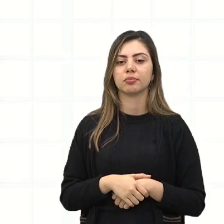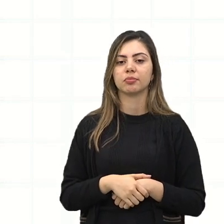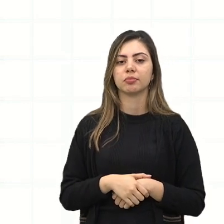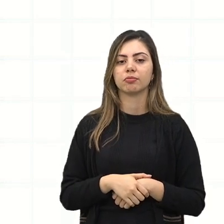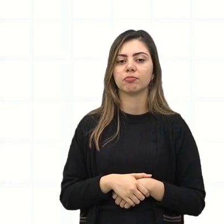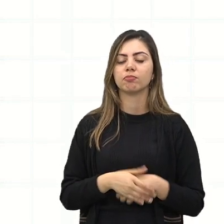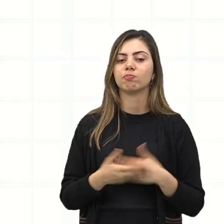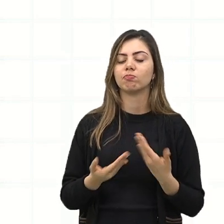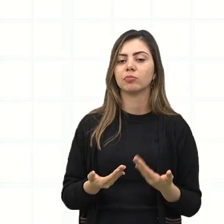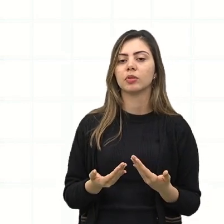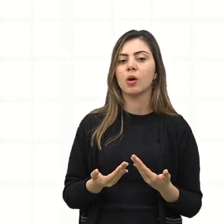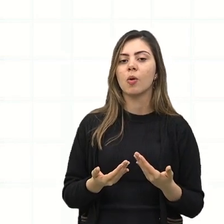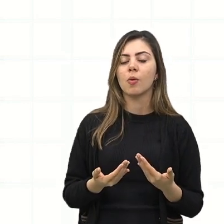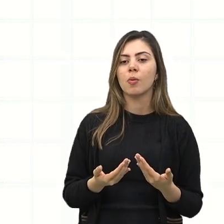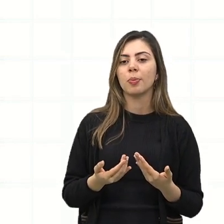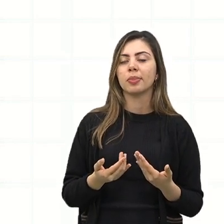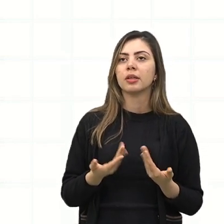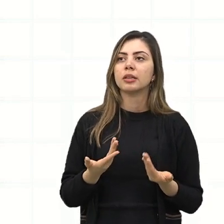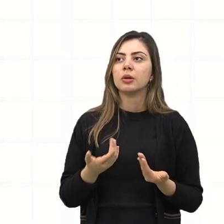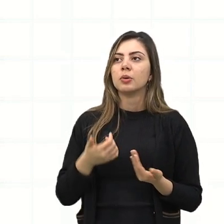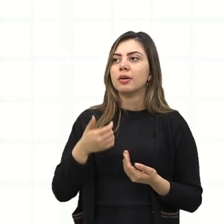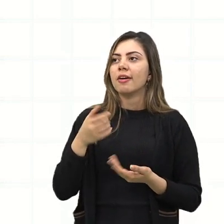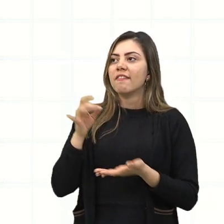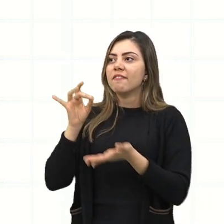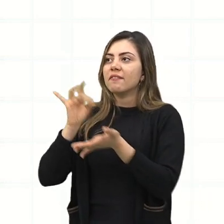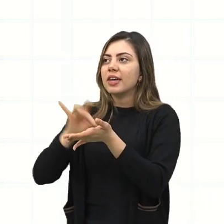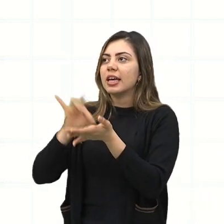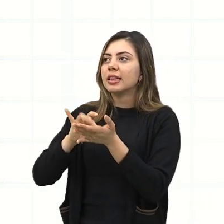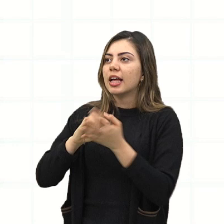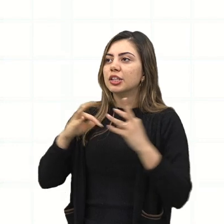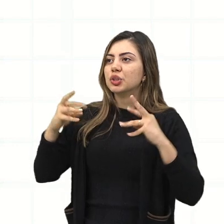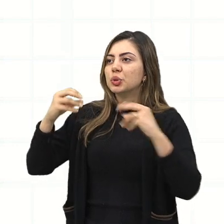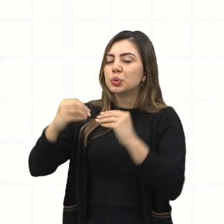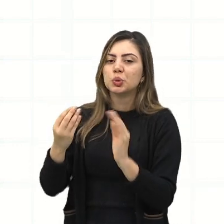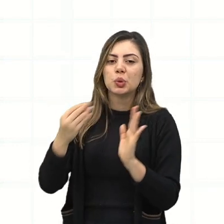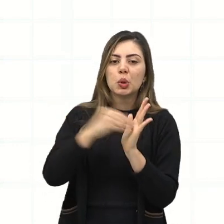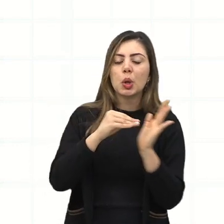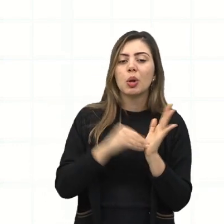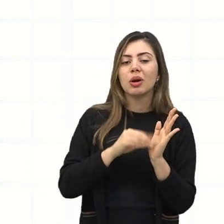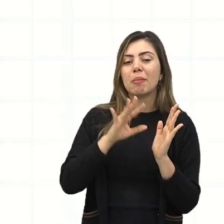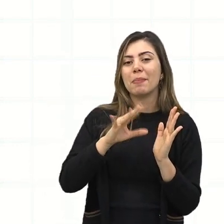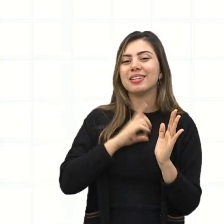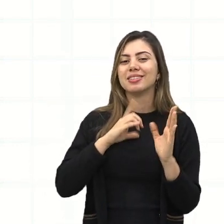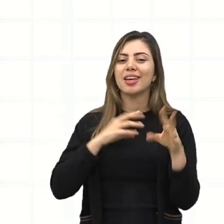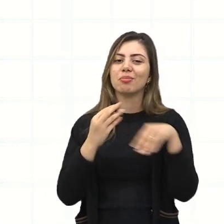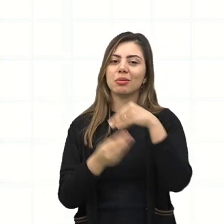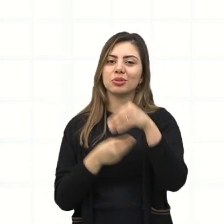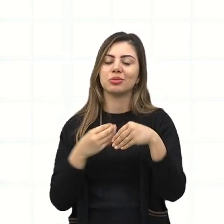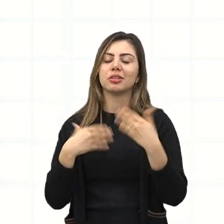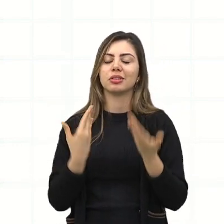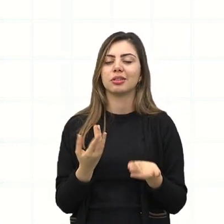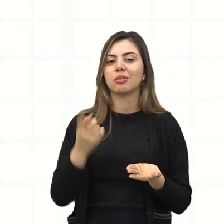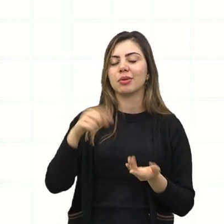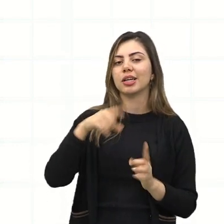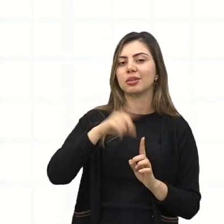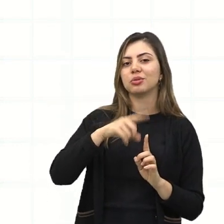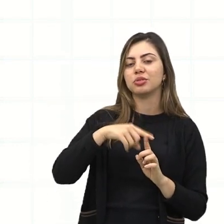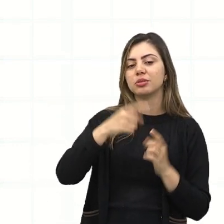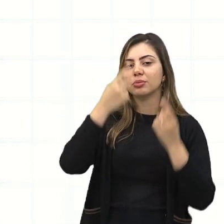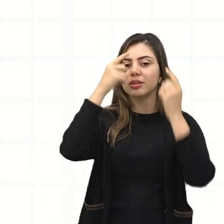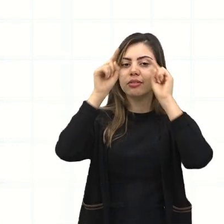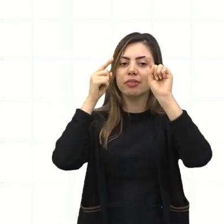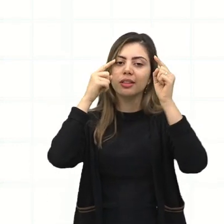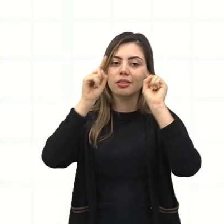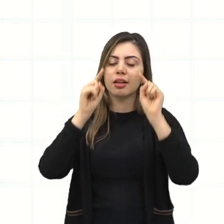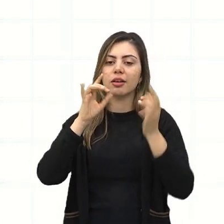uma representação 100% da realidade, a gente vai chamar de texto de ficção, que relata eventos do cotidiano das pessoas, porque não é